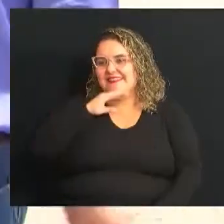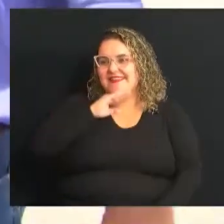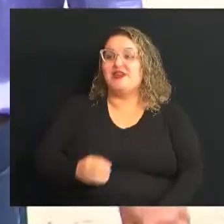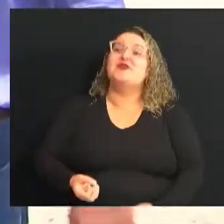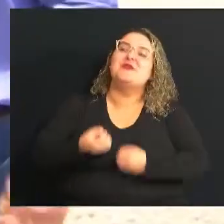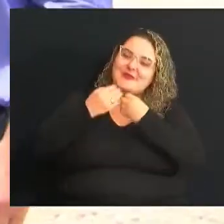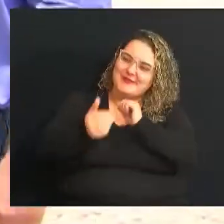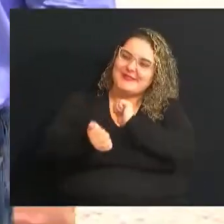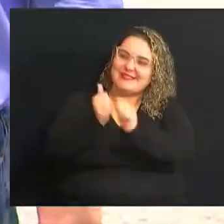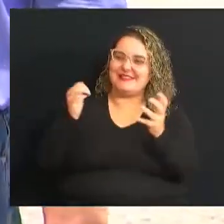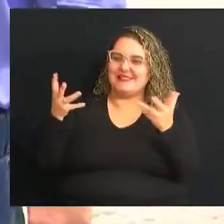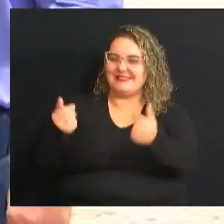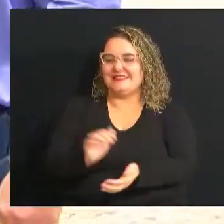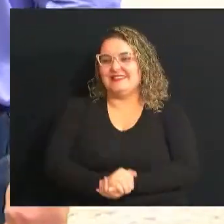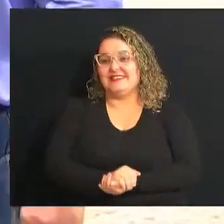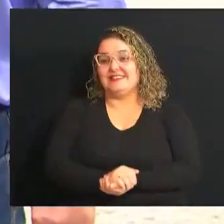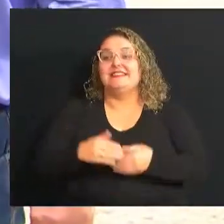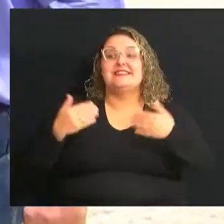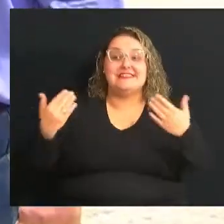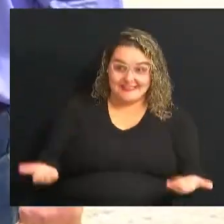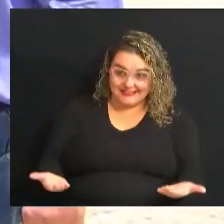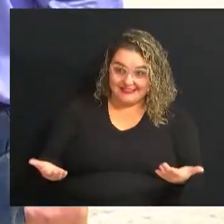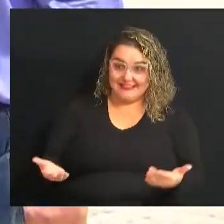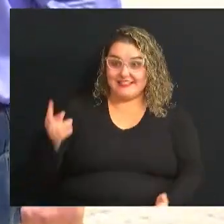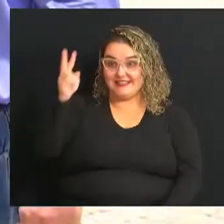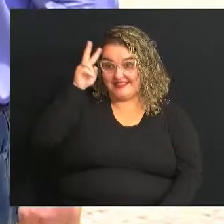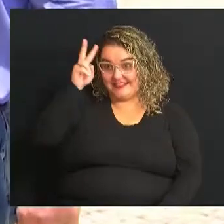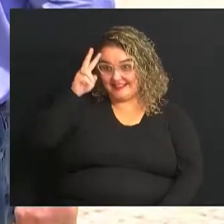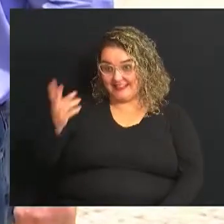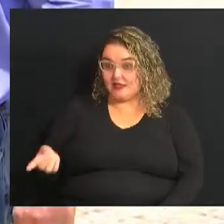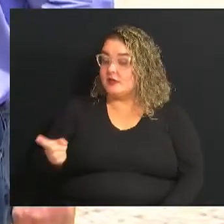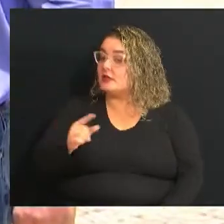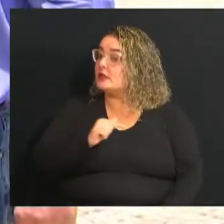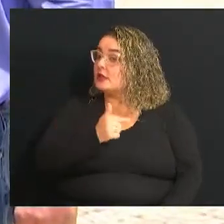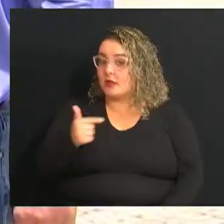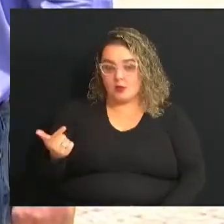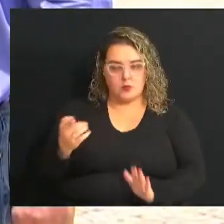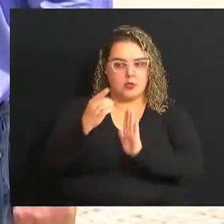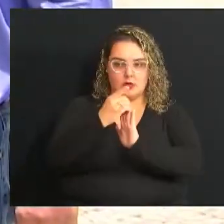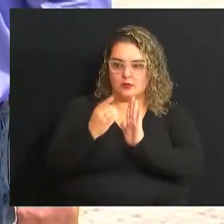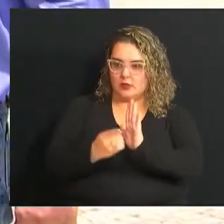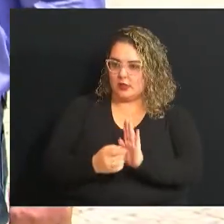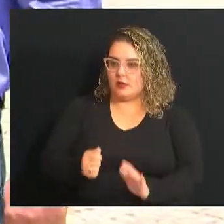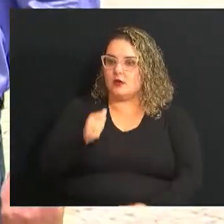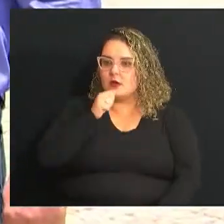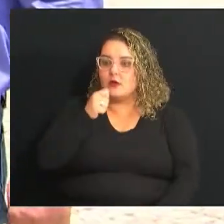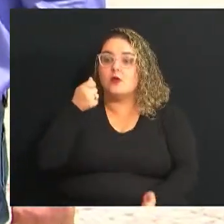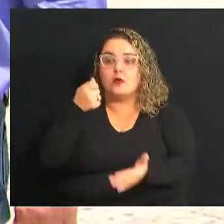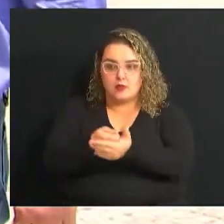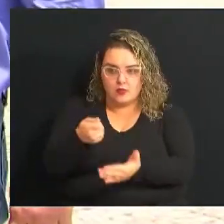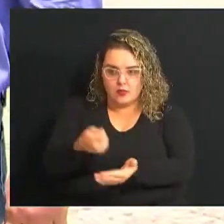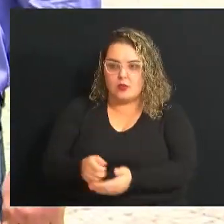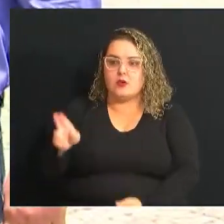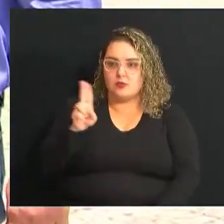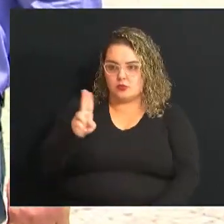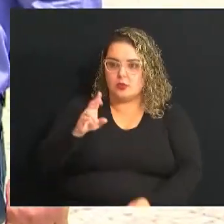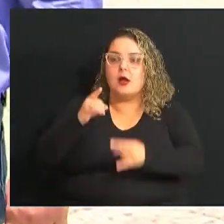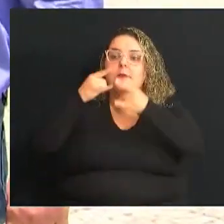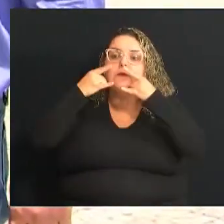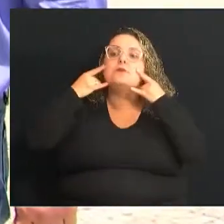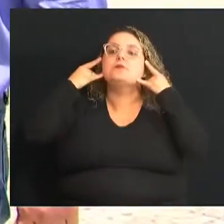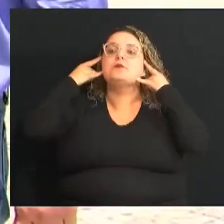pessoas curtam lugares como este de aglomeração com segurança. Neto, quais são essas recomendações? Isso,